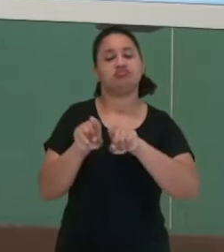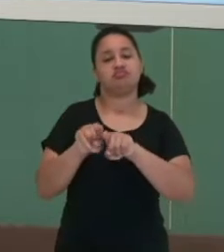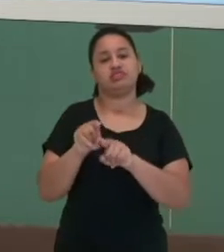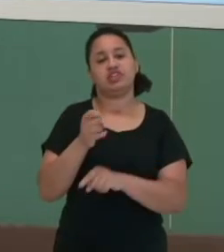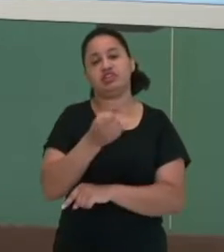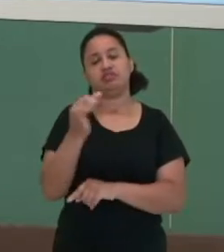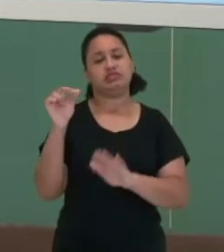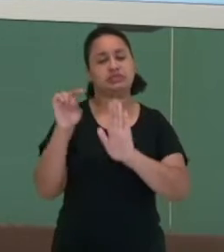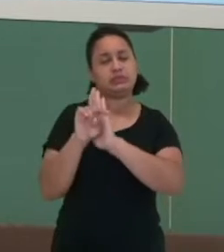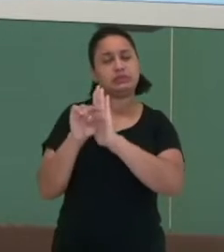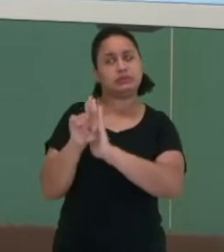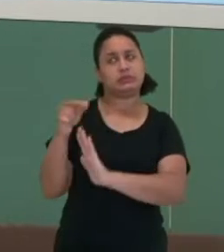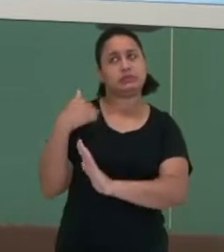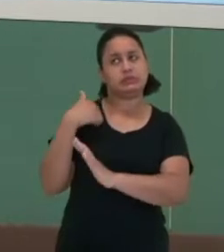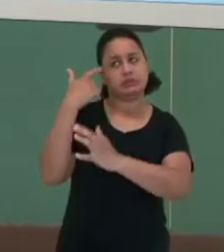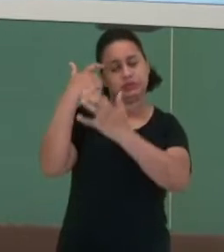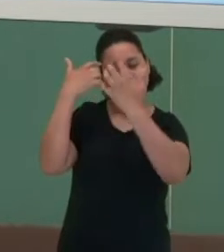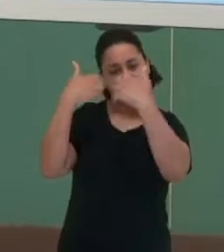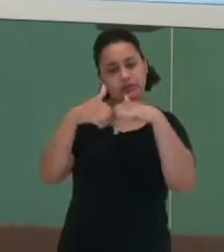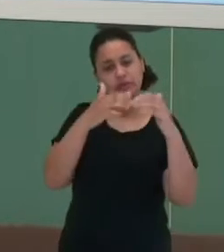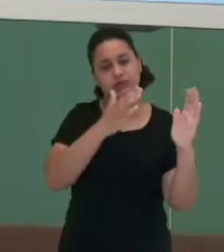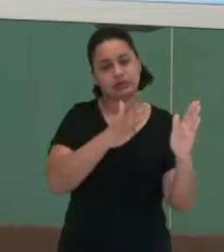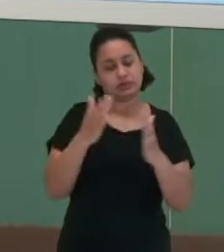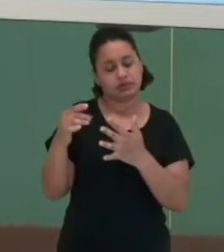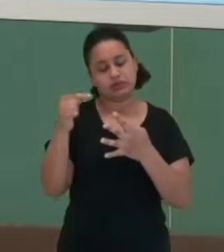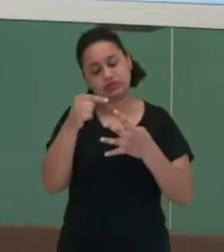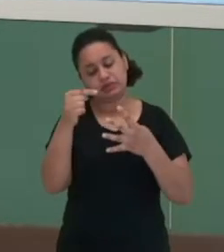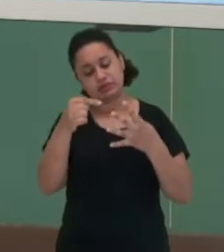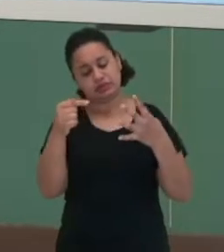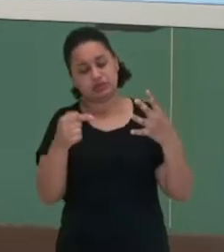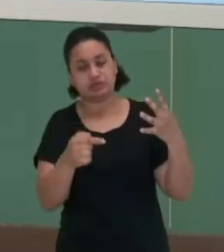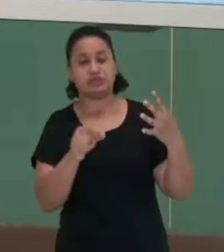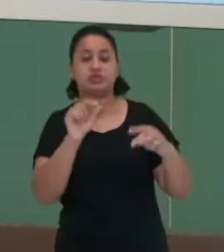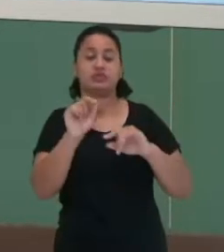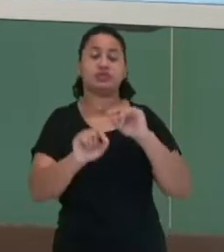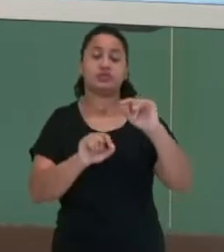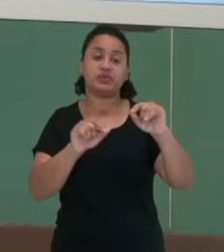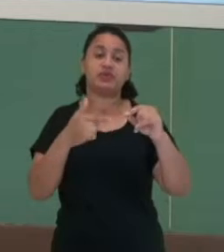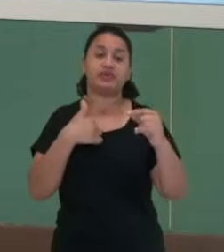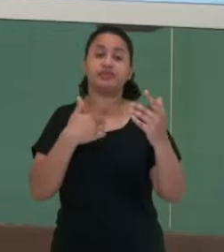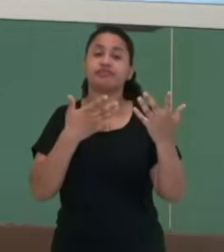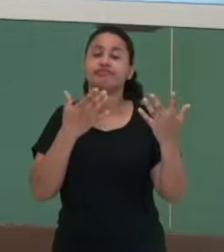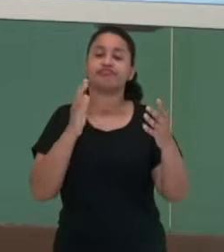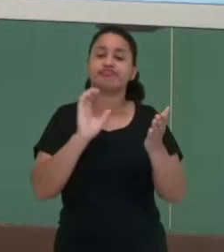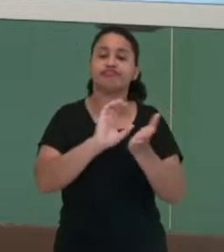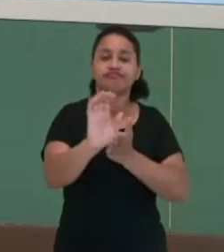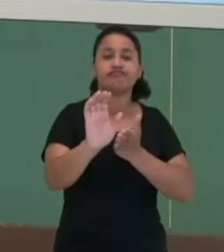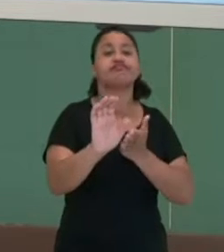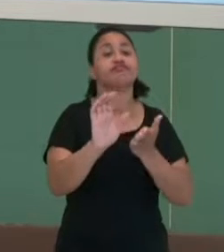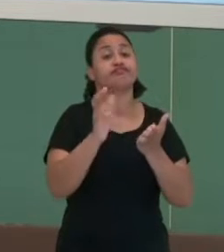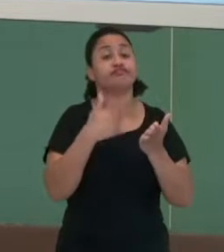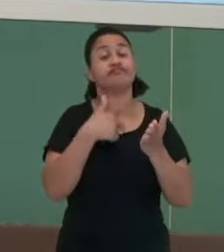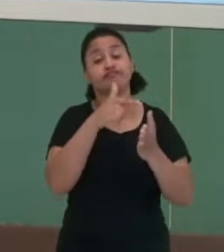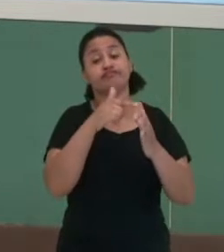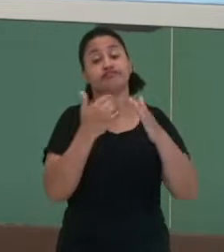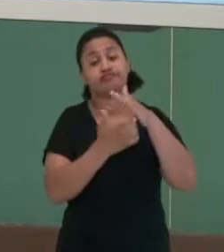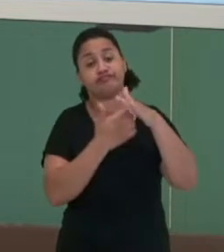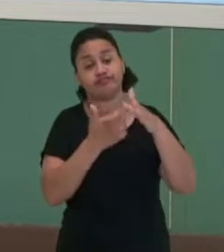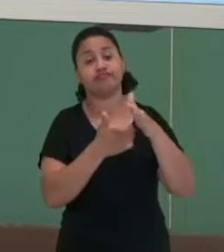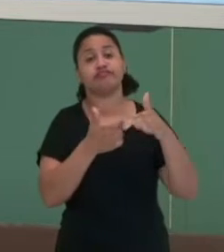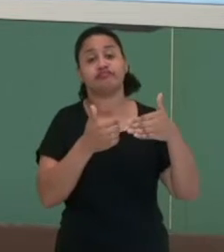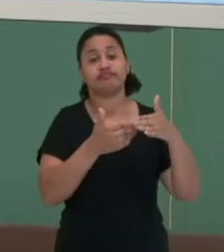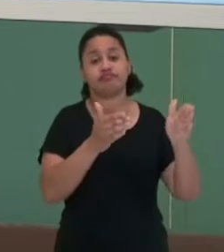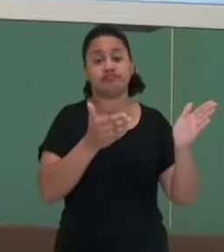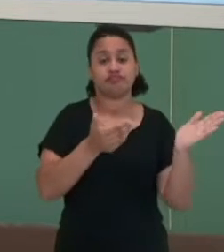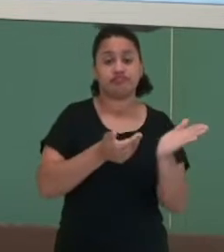tem que ter dentro das fases de levantamento desse investimento que ele vai fazer, desse empreendimento que ele vai fazer.